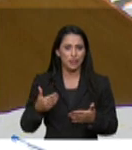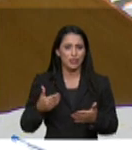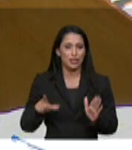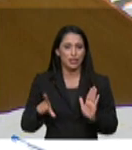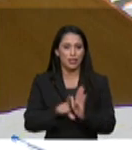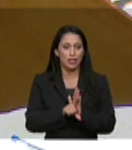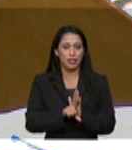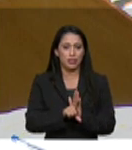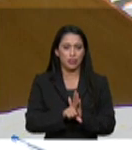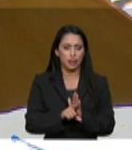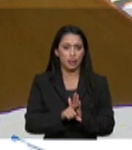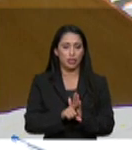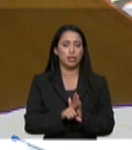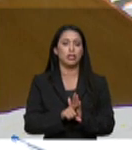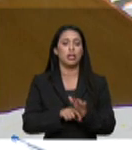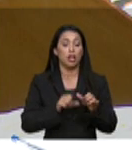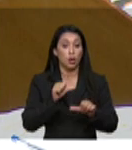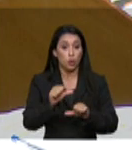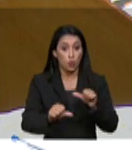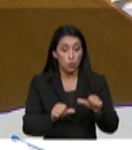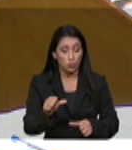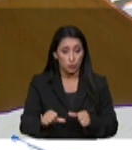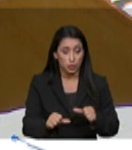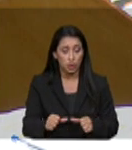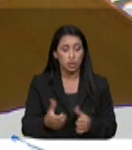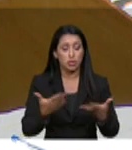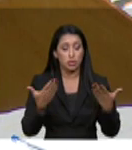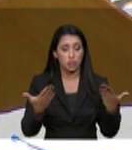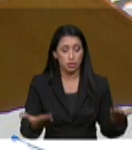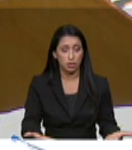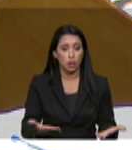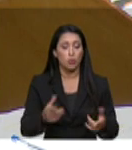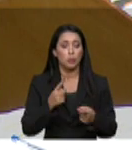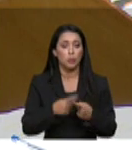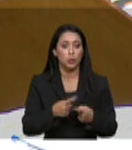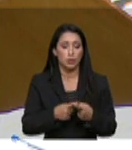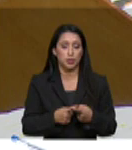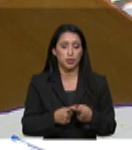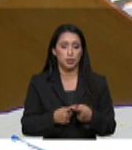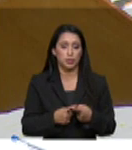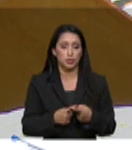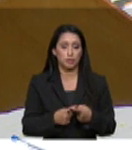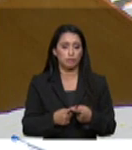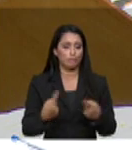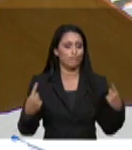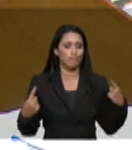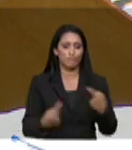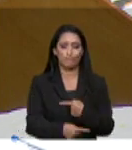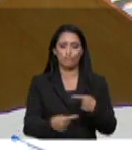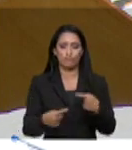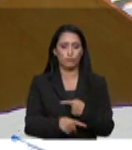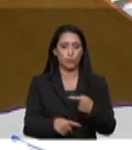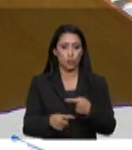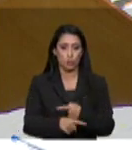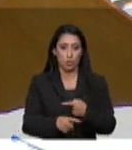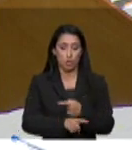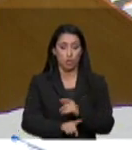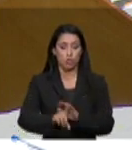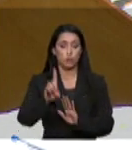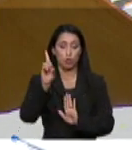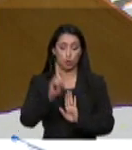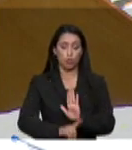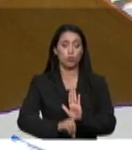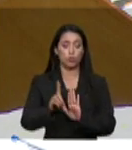publicação da Lei superveniente e assim foi exatamente Porque é incompatível com o estado democrático de